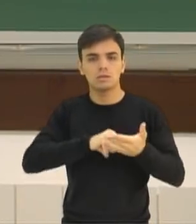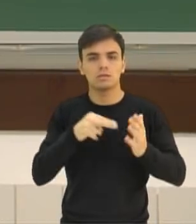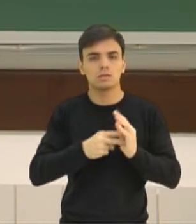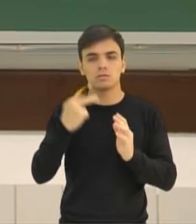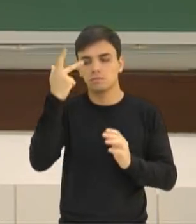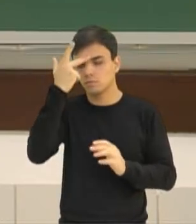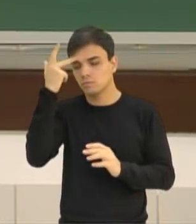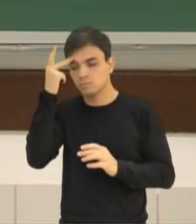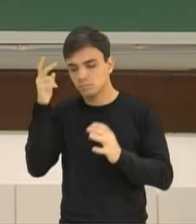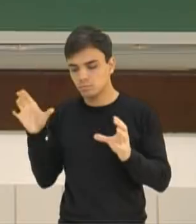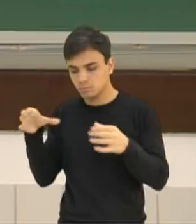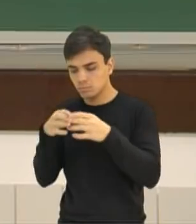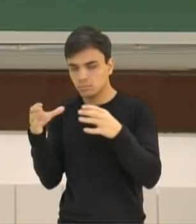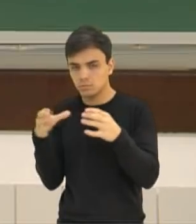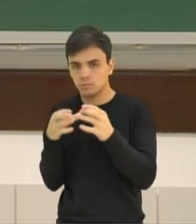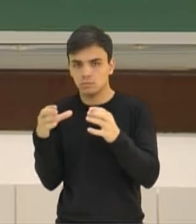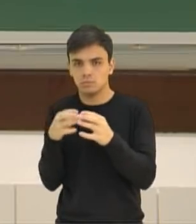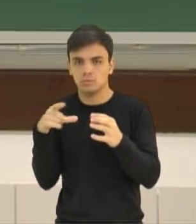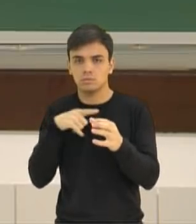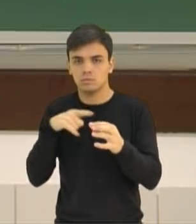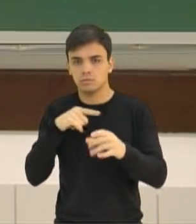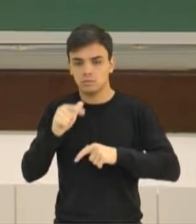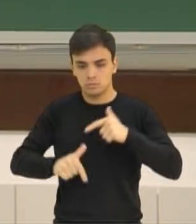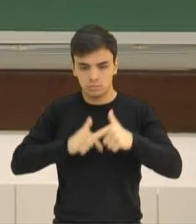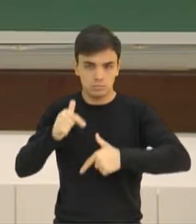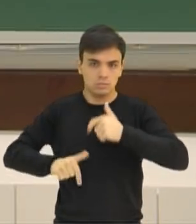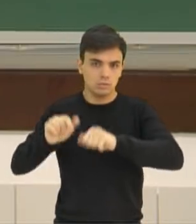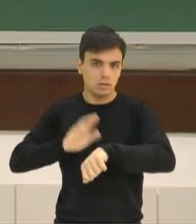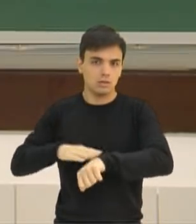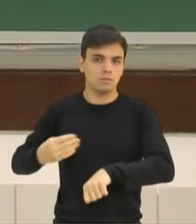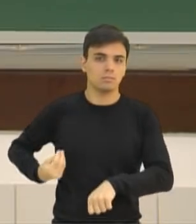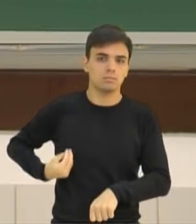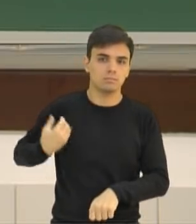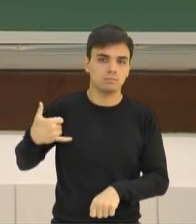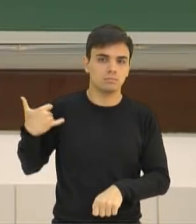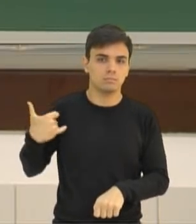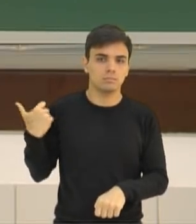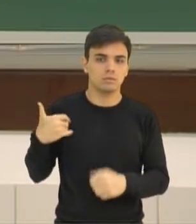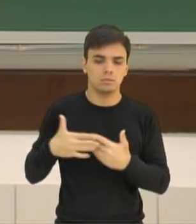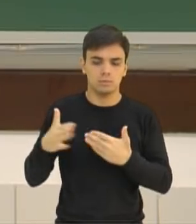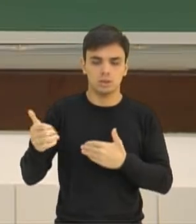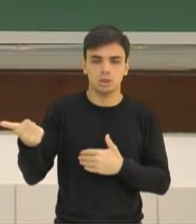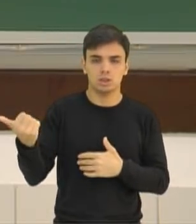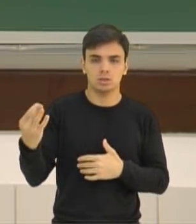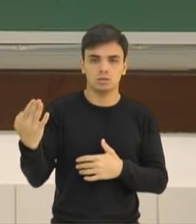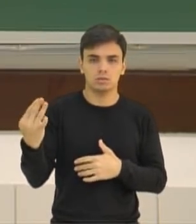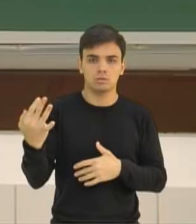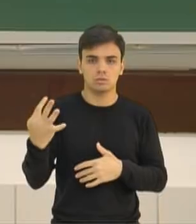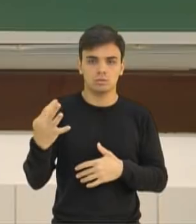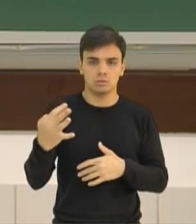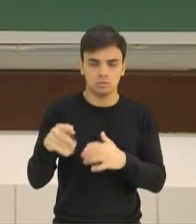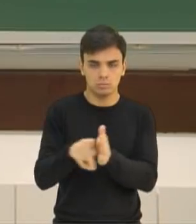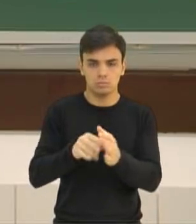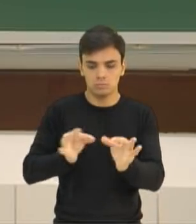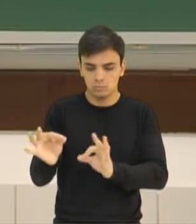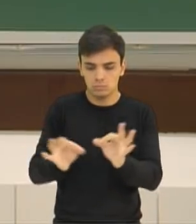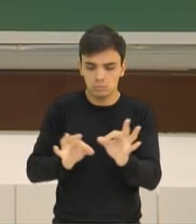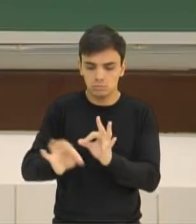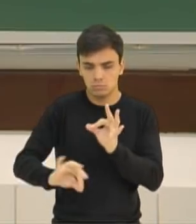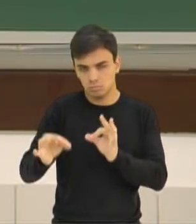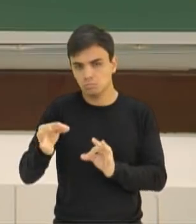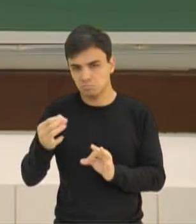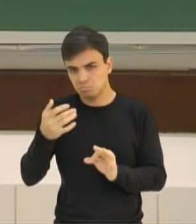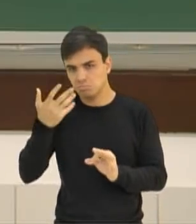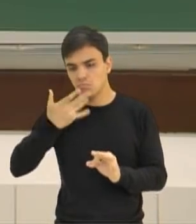de pessoas que está em idade de trabalhar, a partir dos 14 anos, com os projetos lá de menor aprendiz,